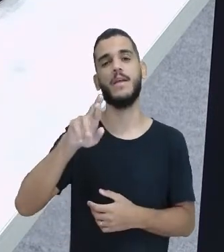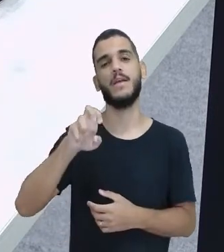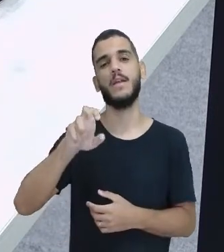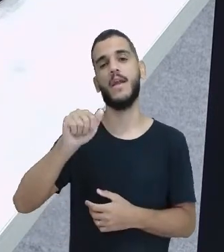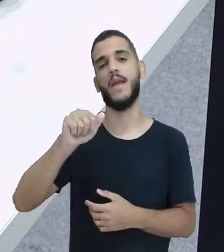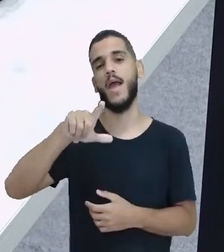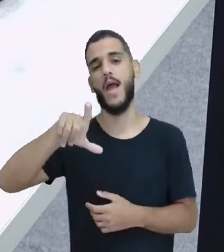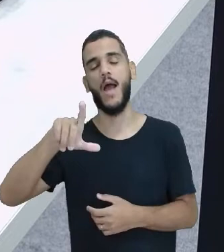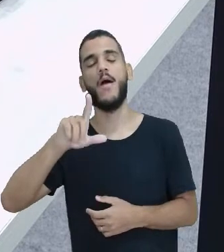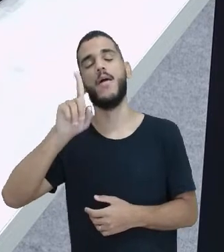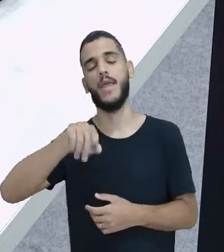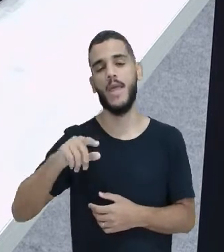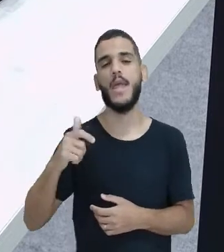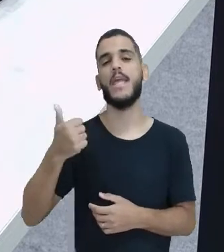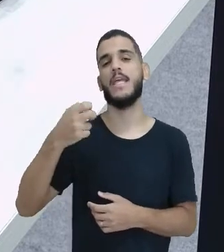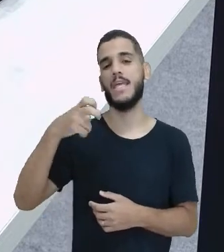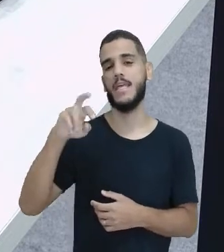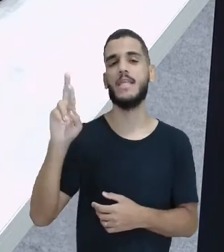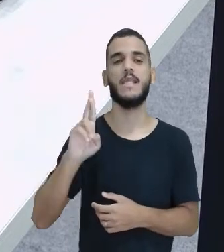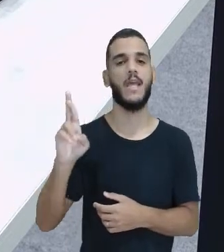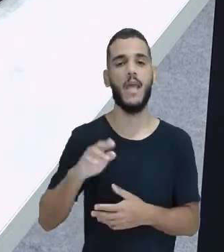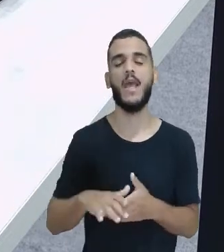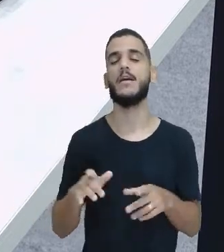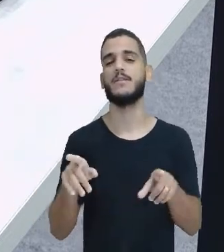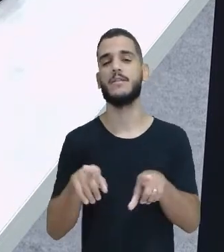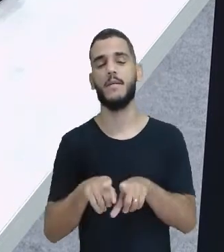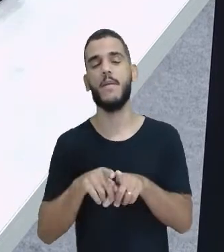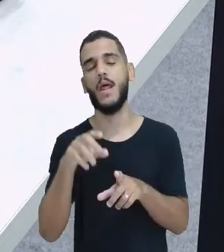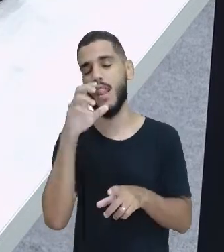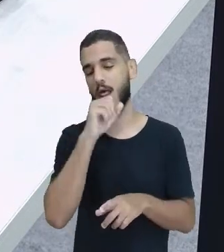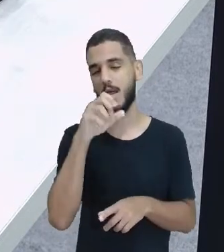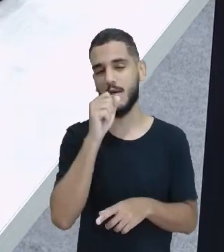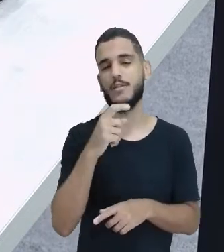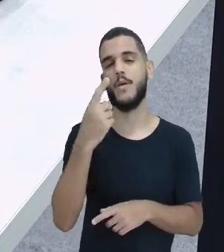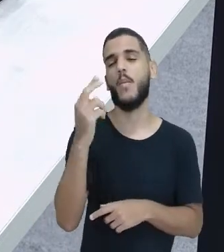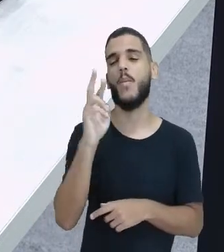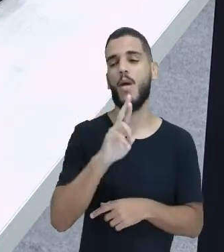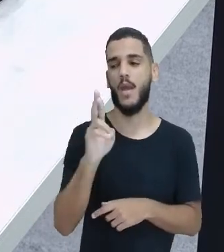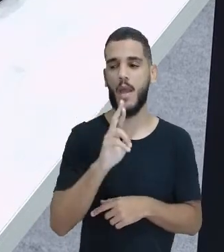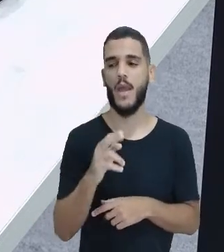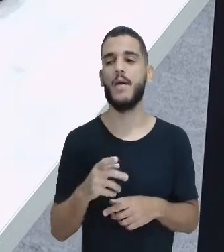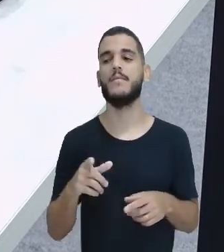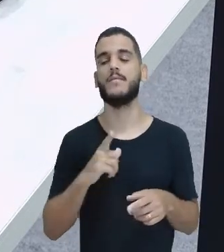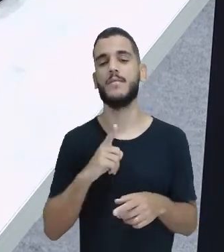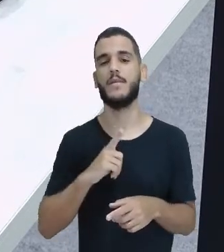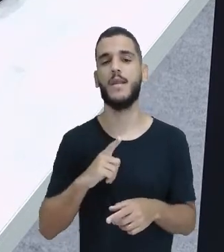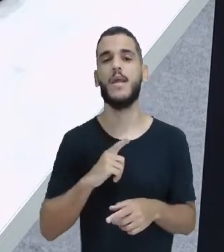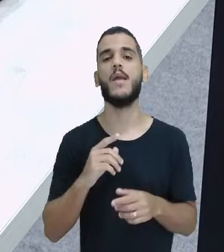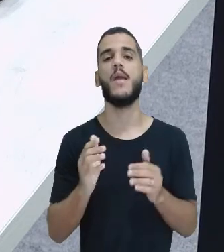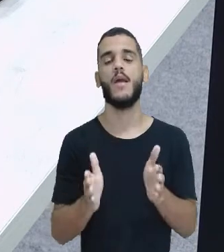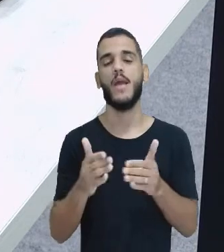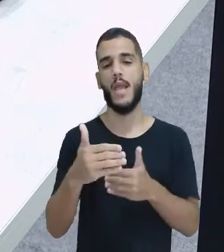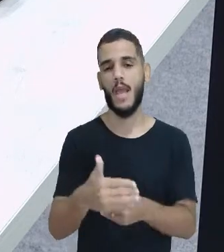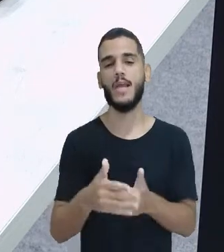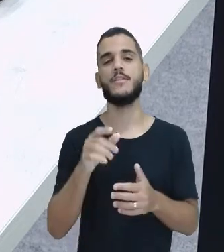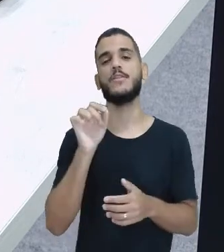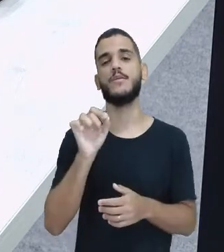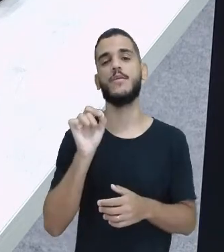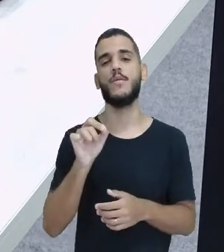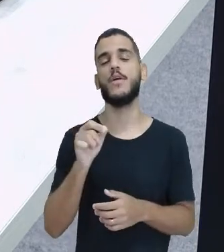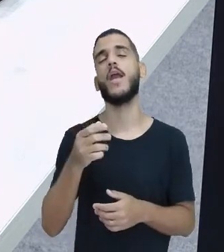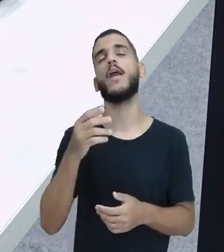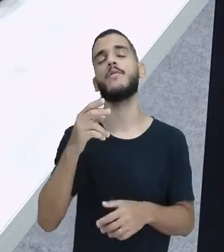Tem uma laranja que custa 1 real. Tem uma caixa de achocolatado que custa 5